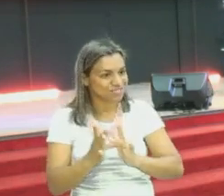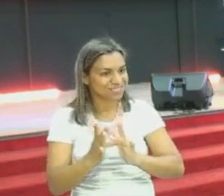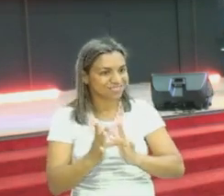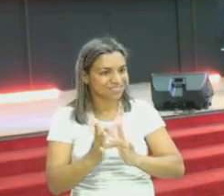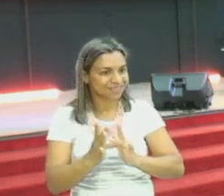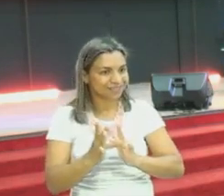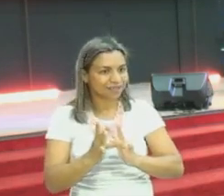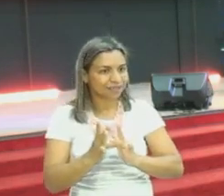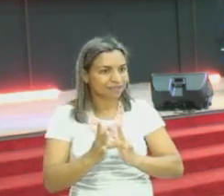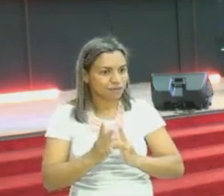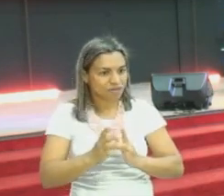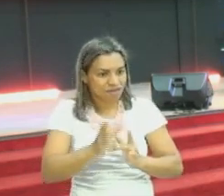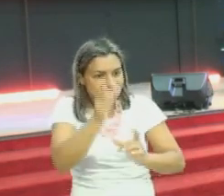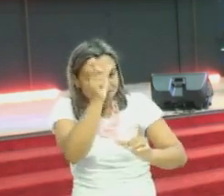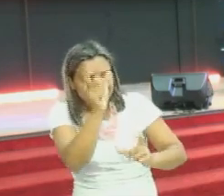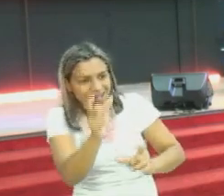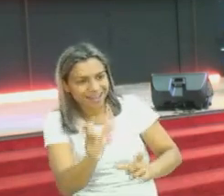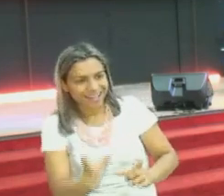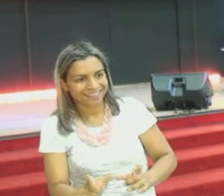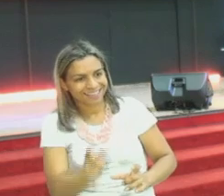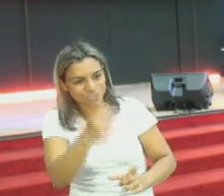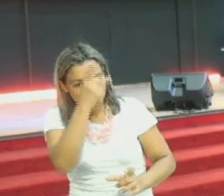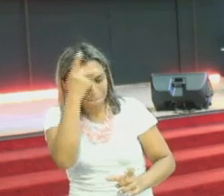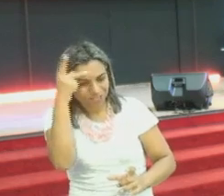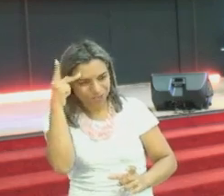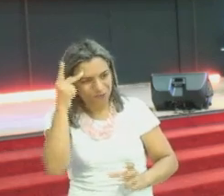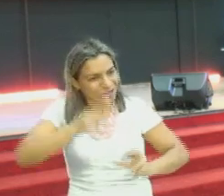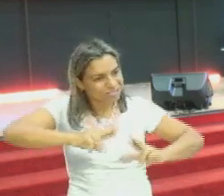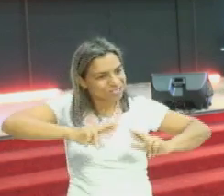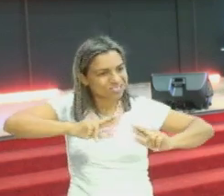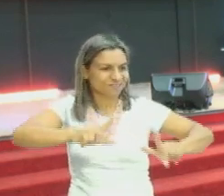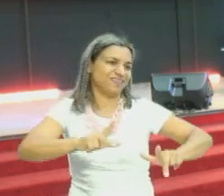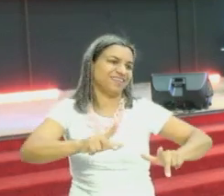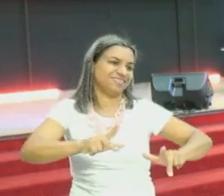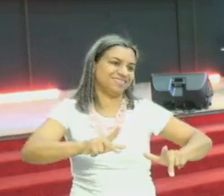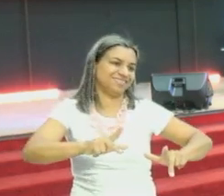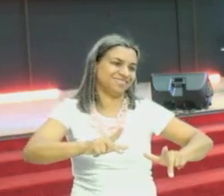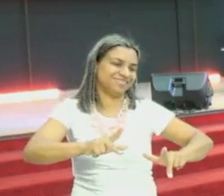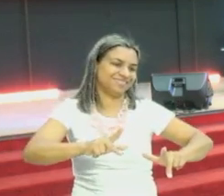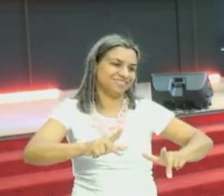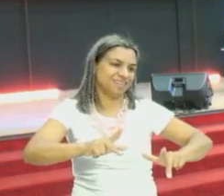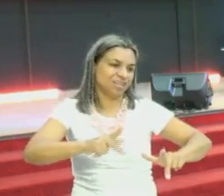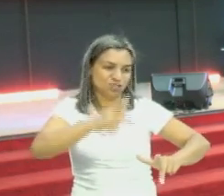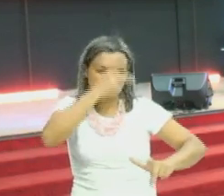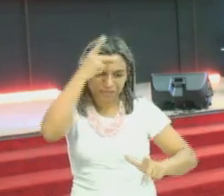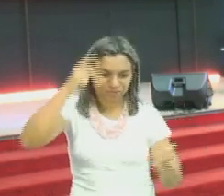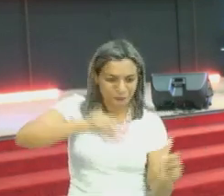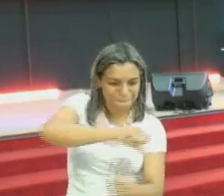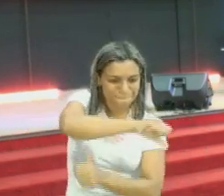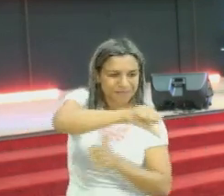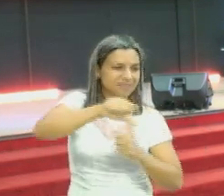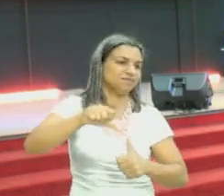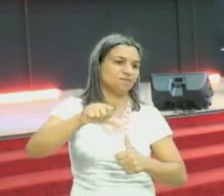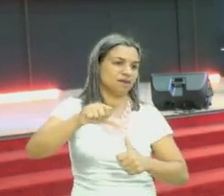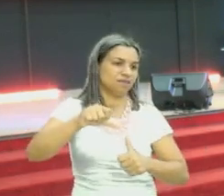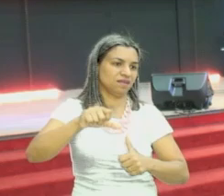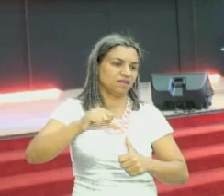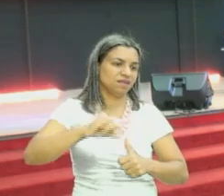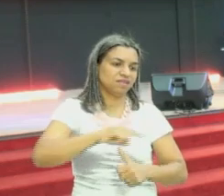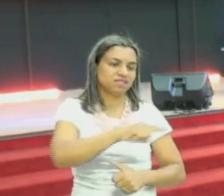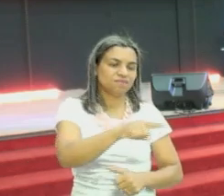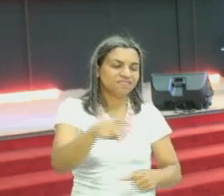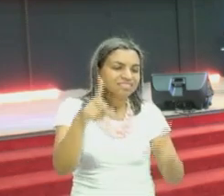natureza de alguém que nasceu de novo, perdoar. Se você tem dificuldade com